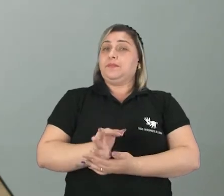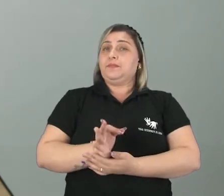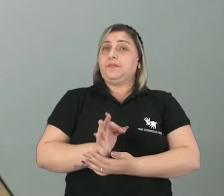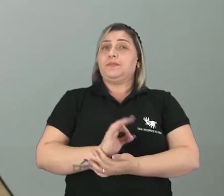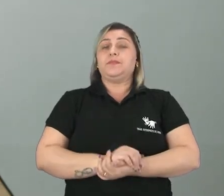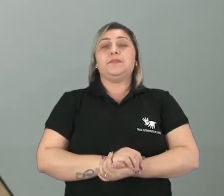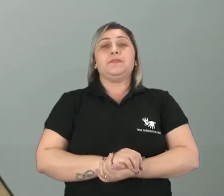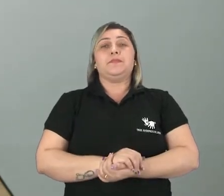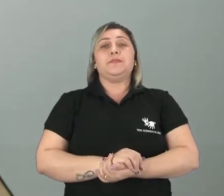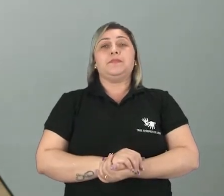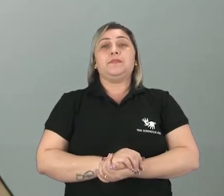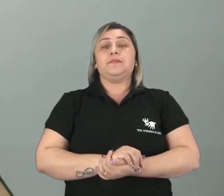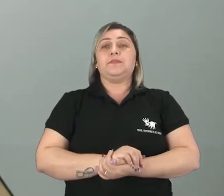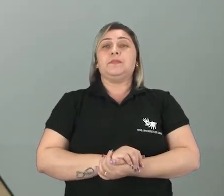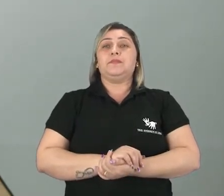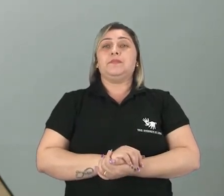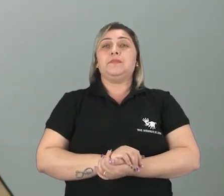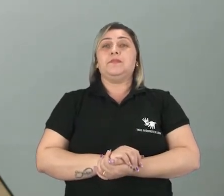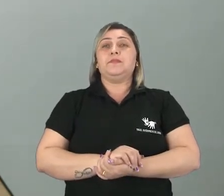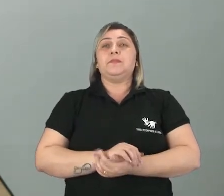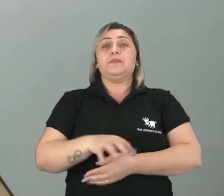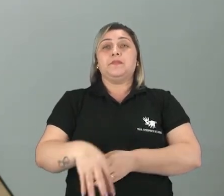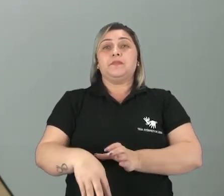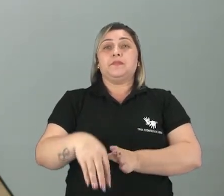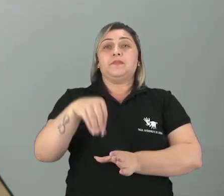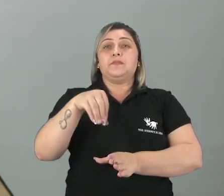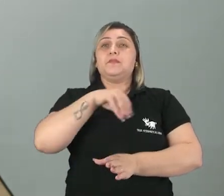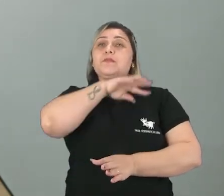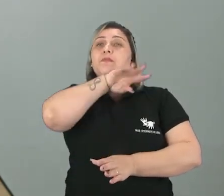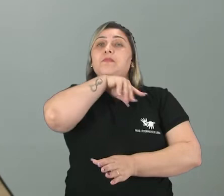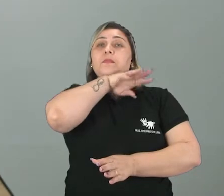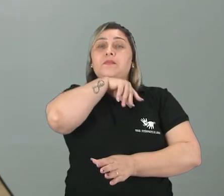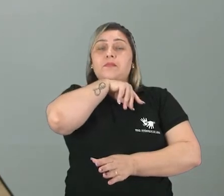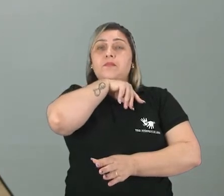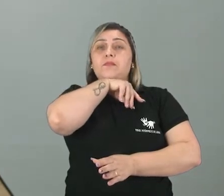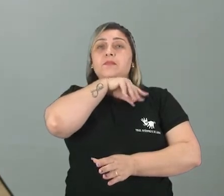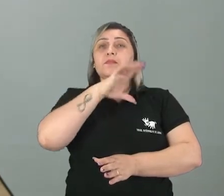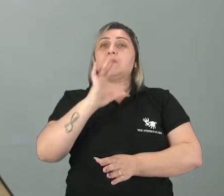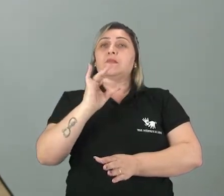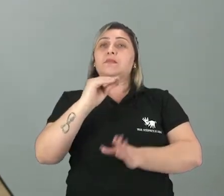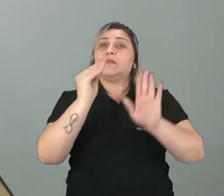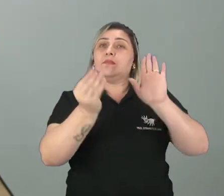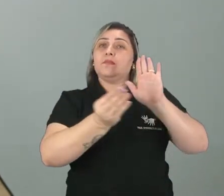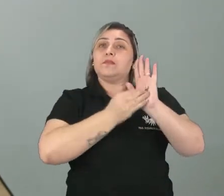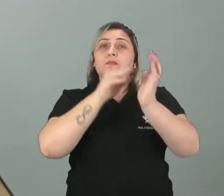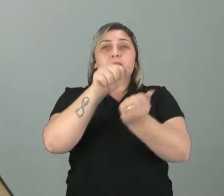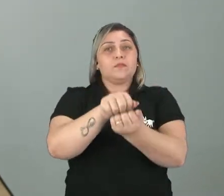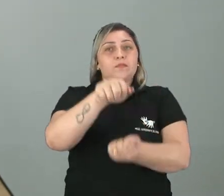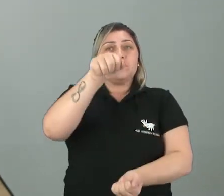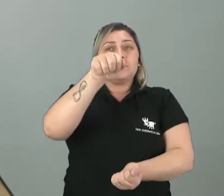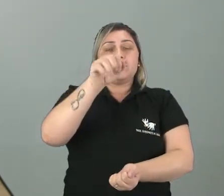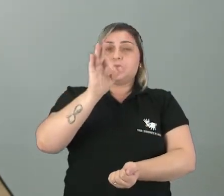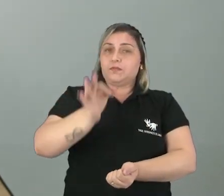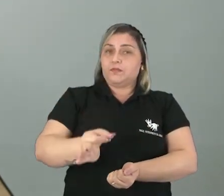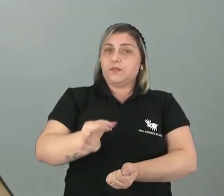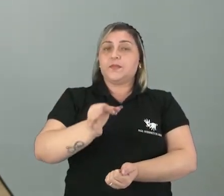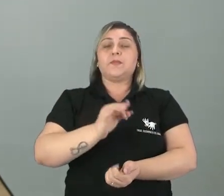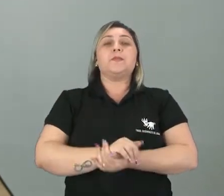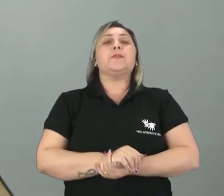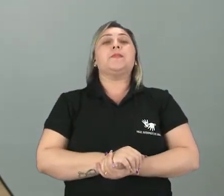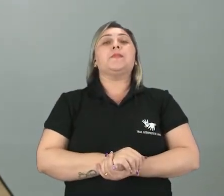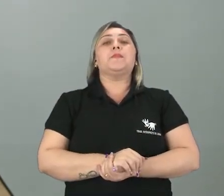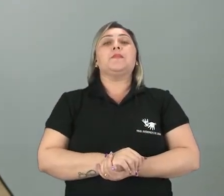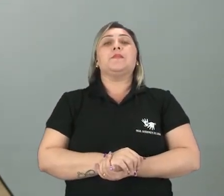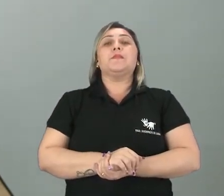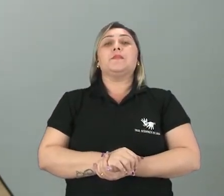certo eu vou retirar então a imagem dos animais aqui nós vamos colar neste cartaz certo